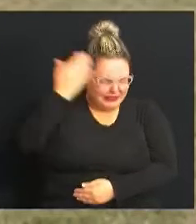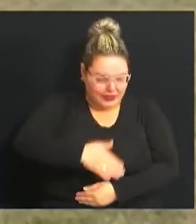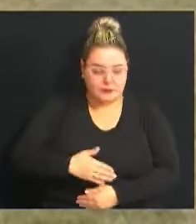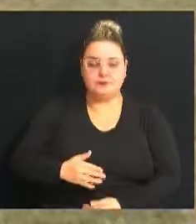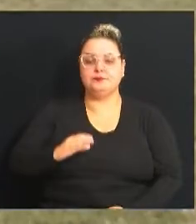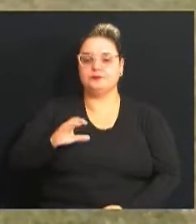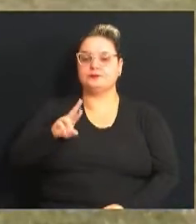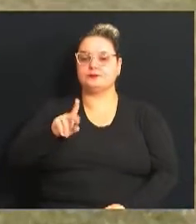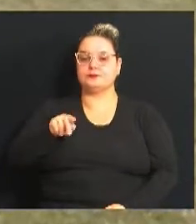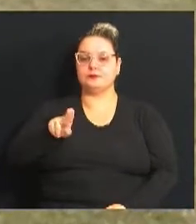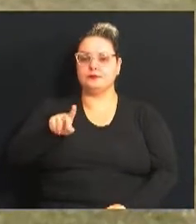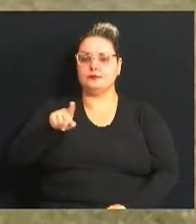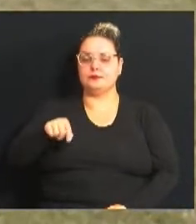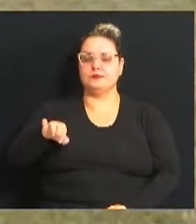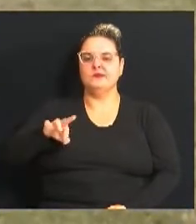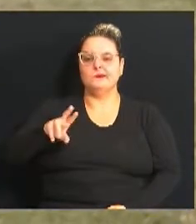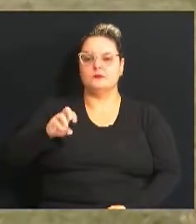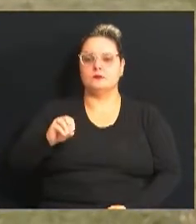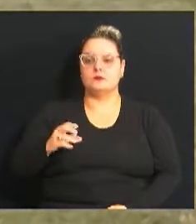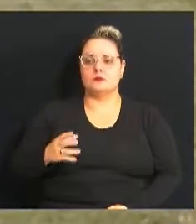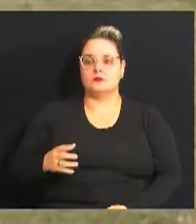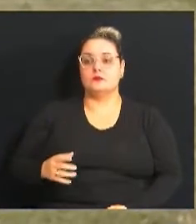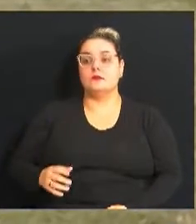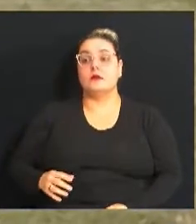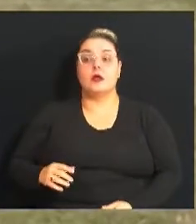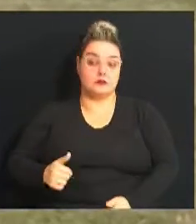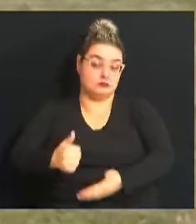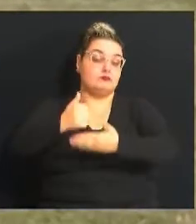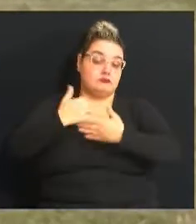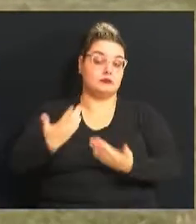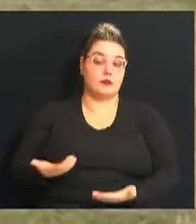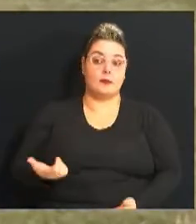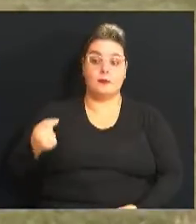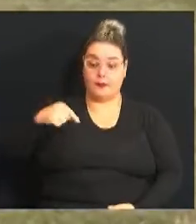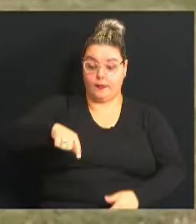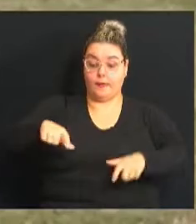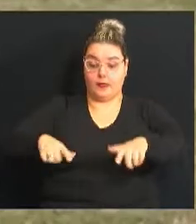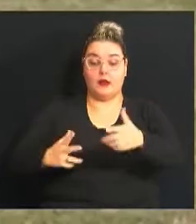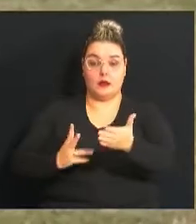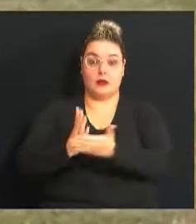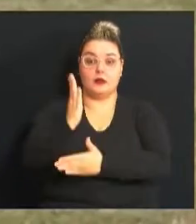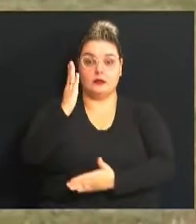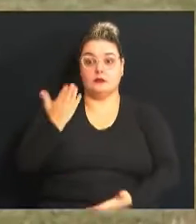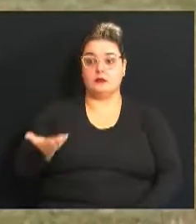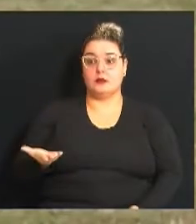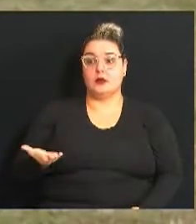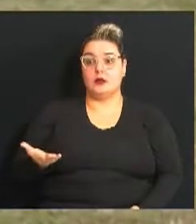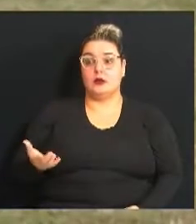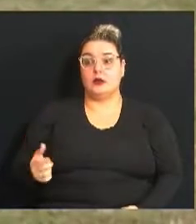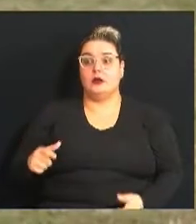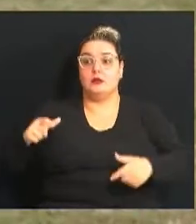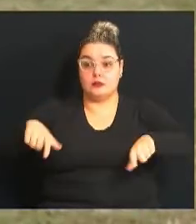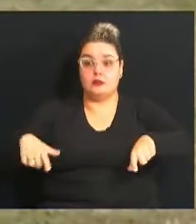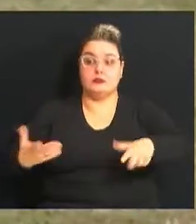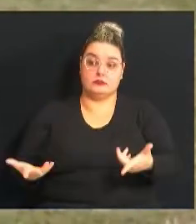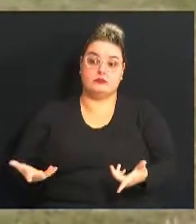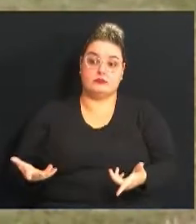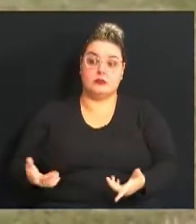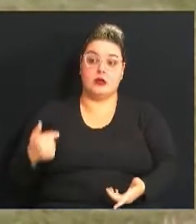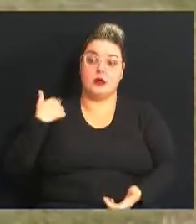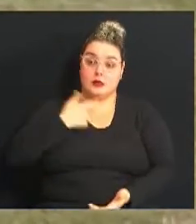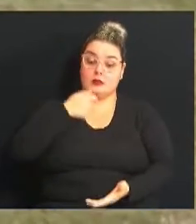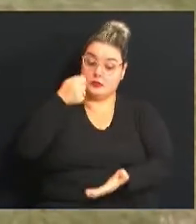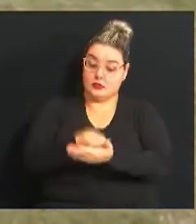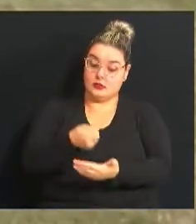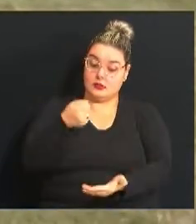que era uma equipe que é favorita ao título, a gente em casa que a gente ganhou. Então os jogos em casa é tido como a nossa obrigação, a gente